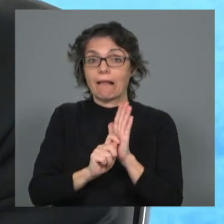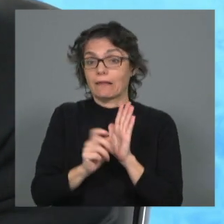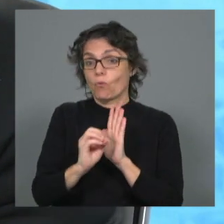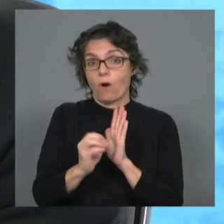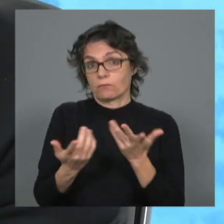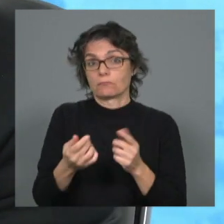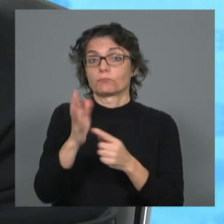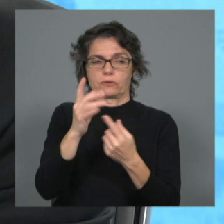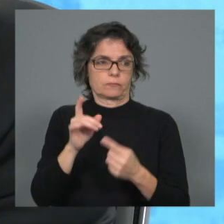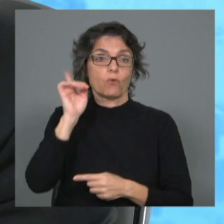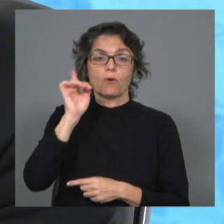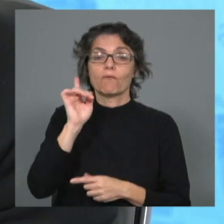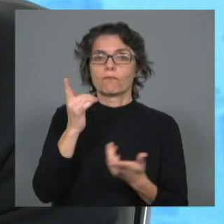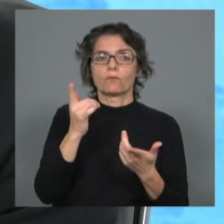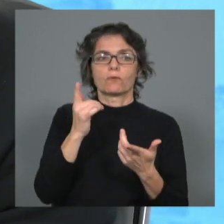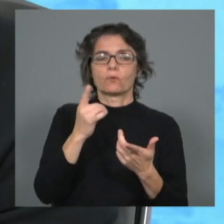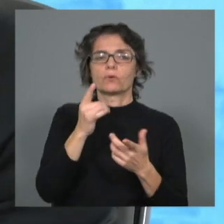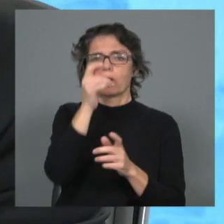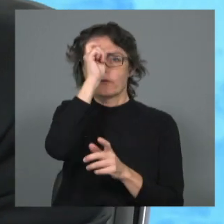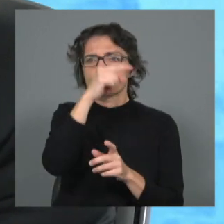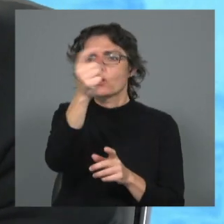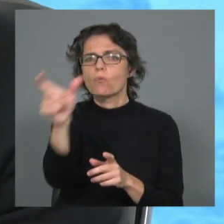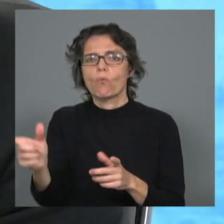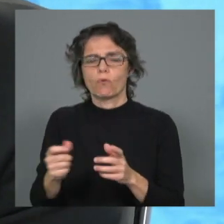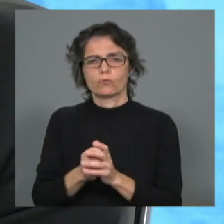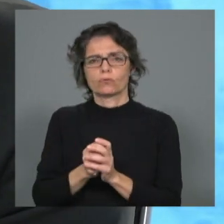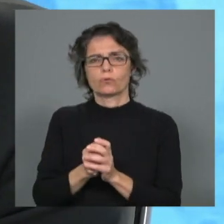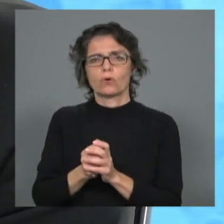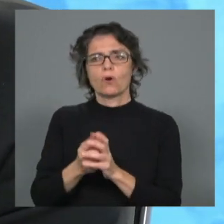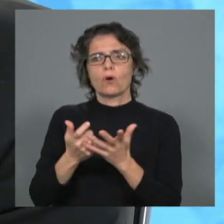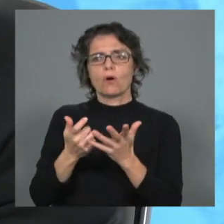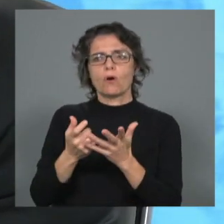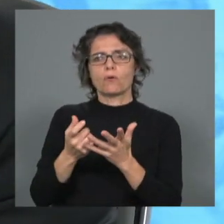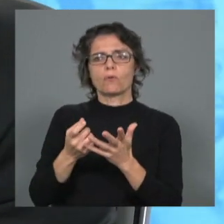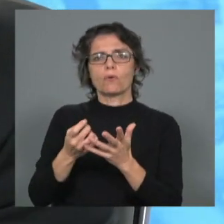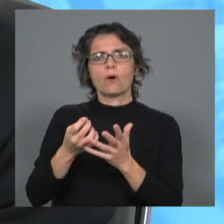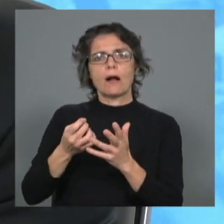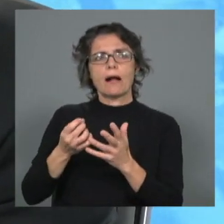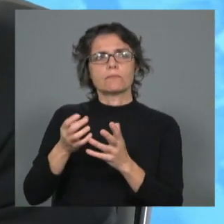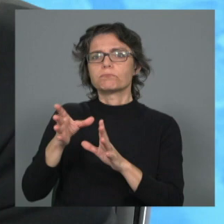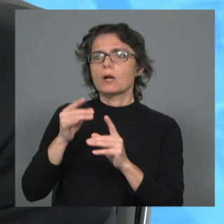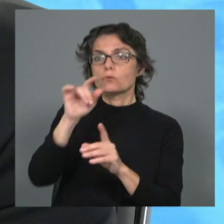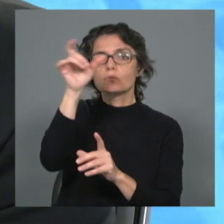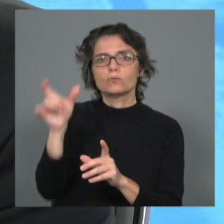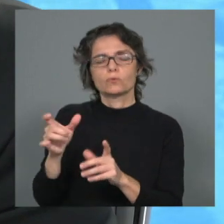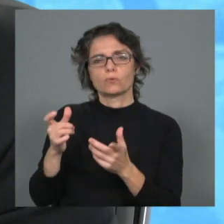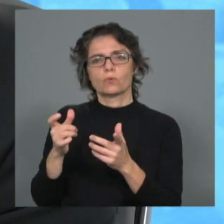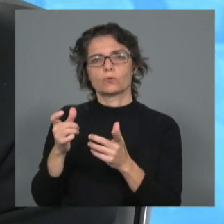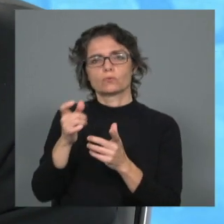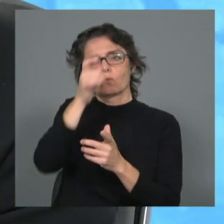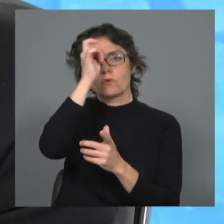respeito pelo outro, o respeito pelas regras, a tolerância do outro, etc. Sem isso não é desporto, não há